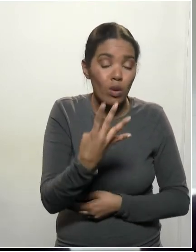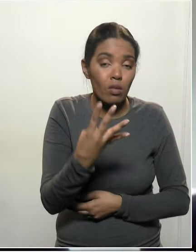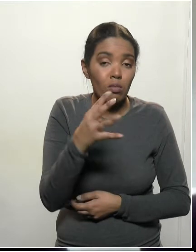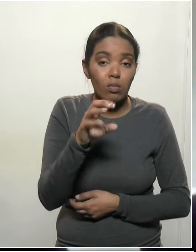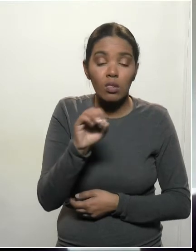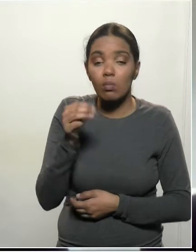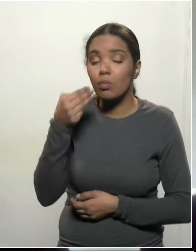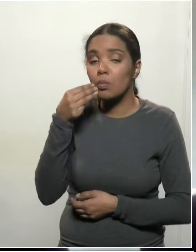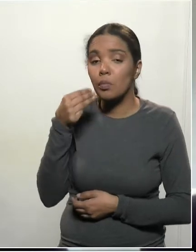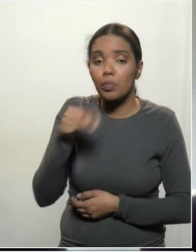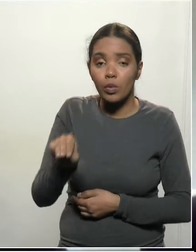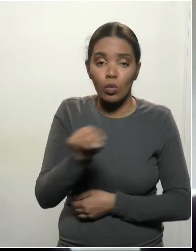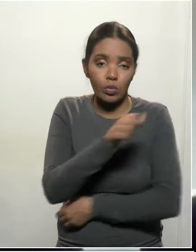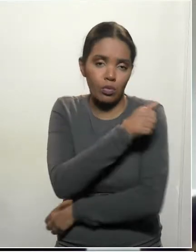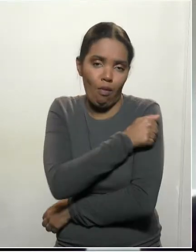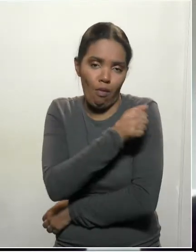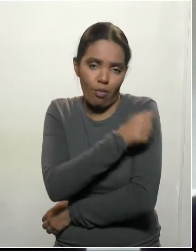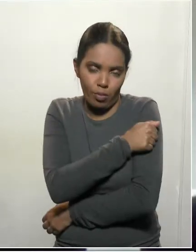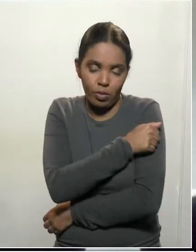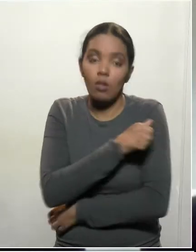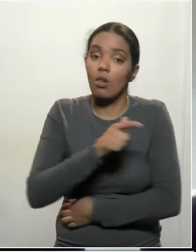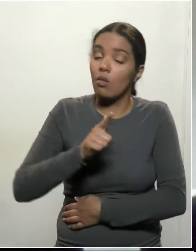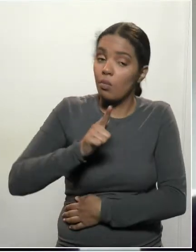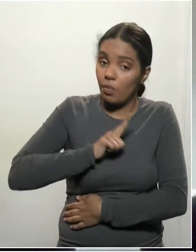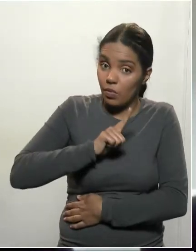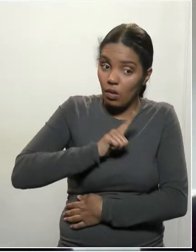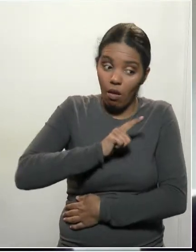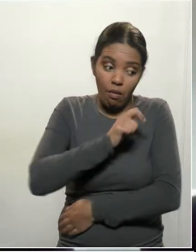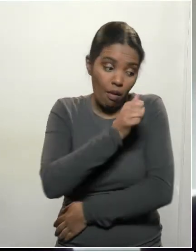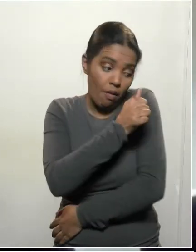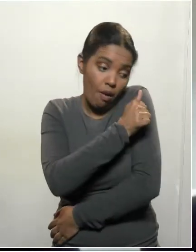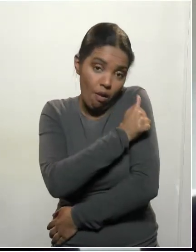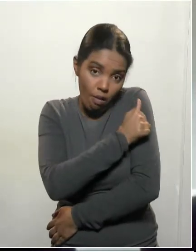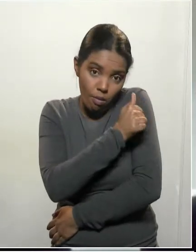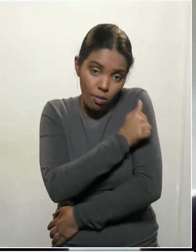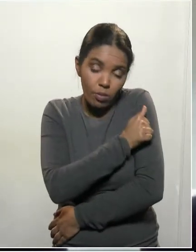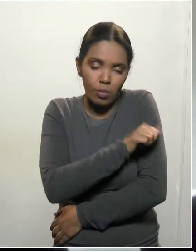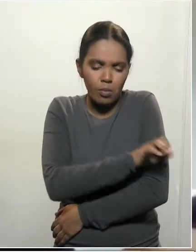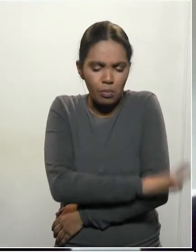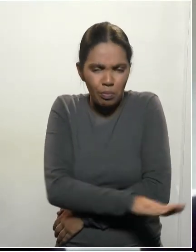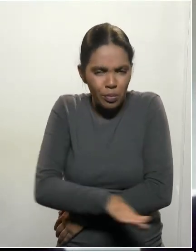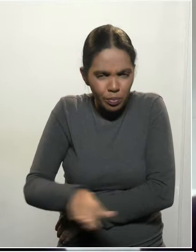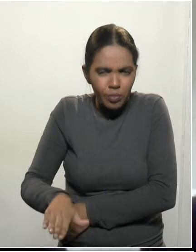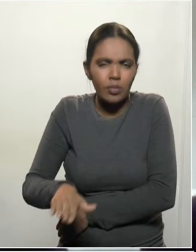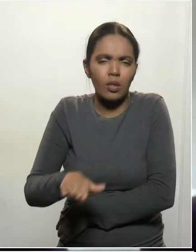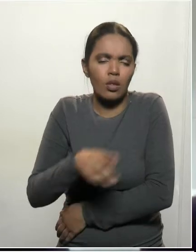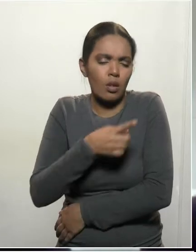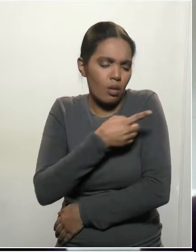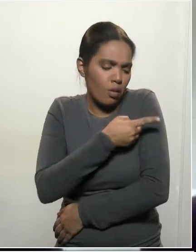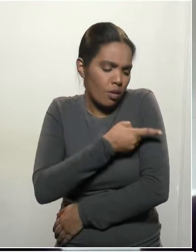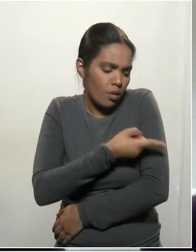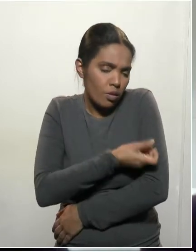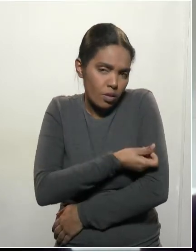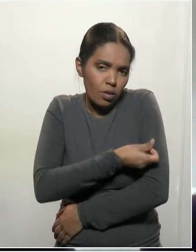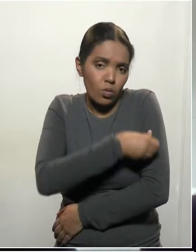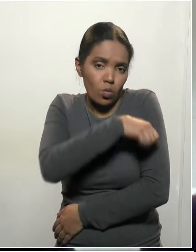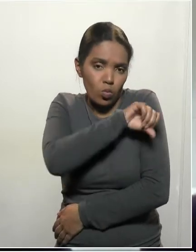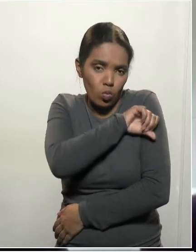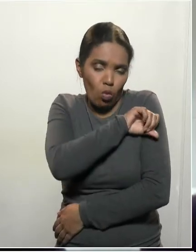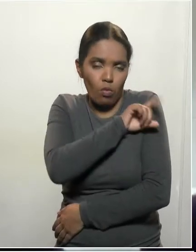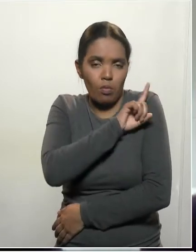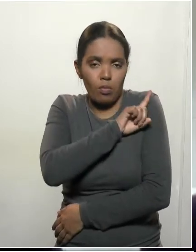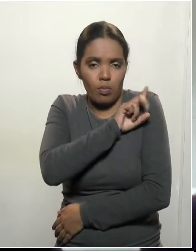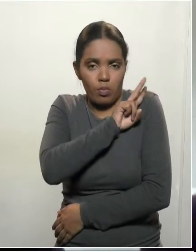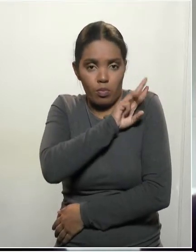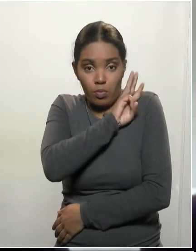estudantes, que inclui os estudantes do ensino fundamental, ensino médio e também